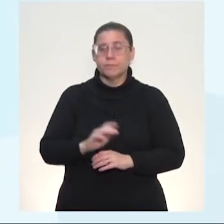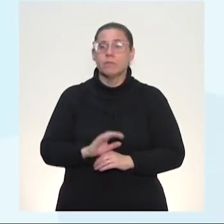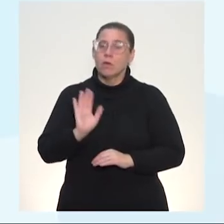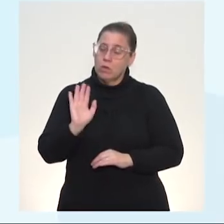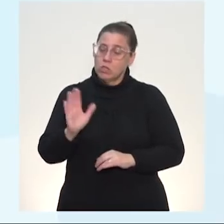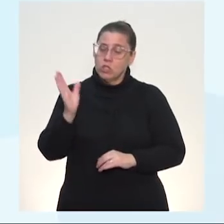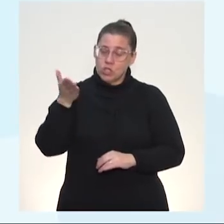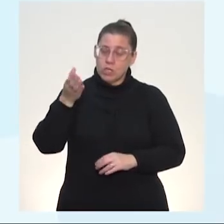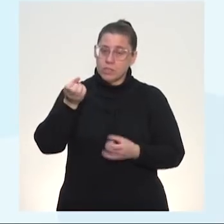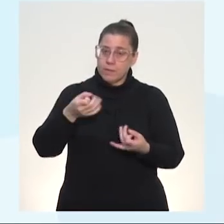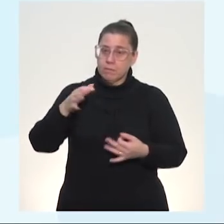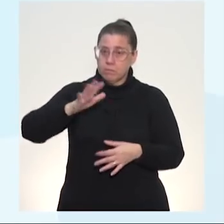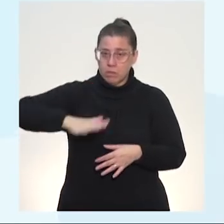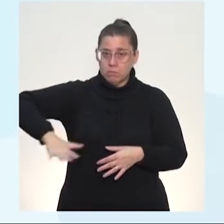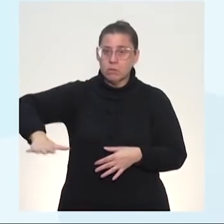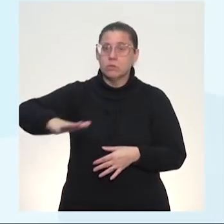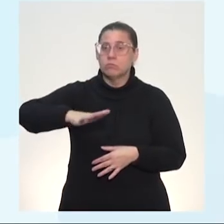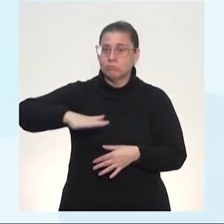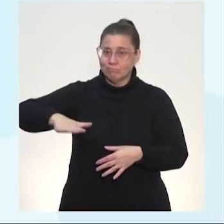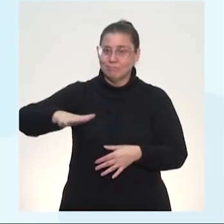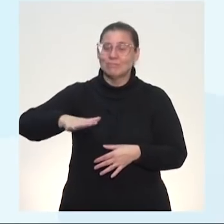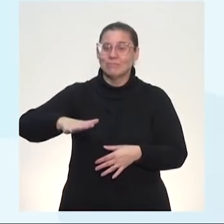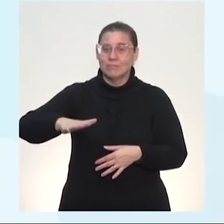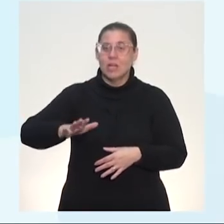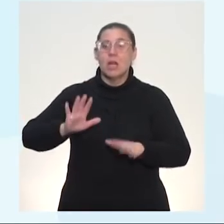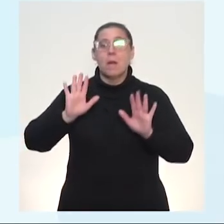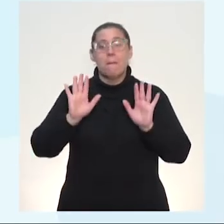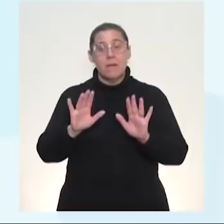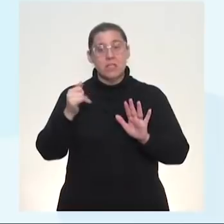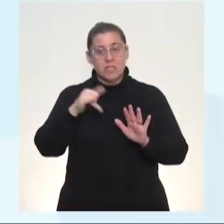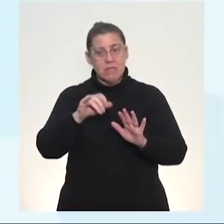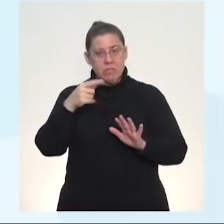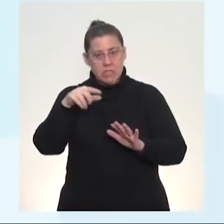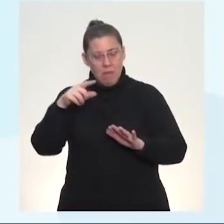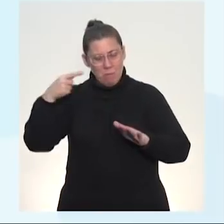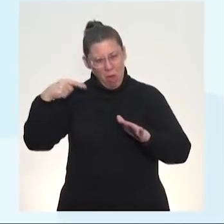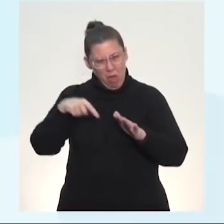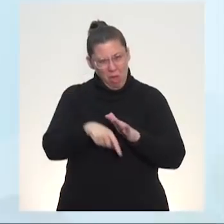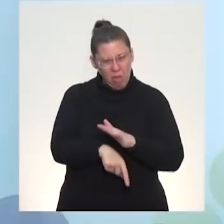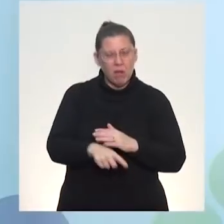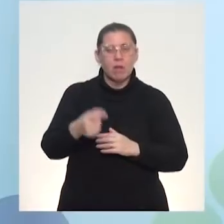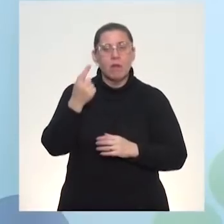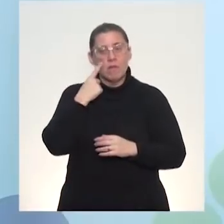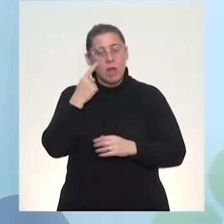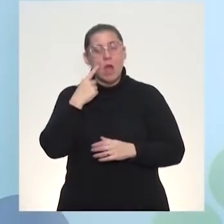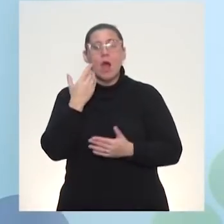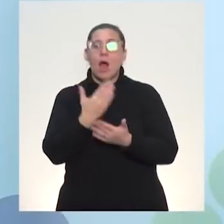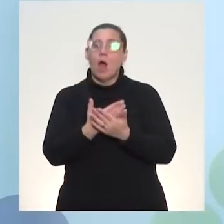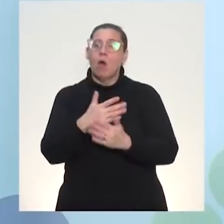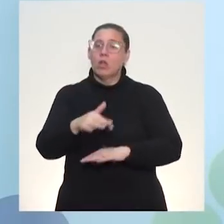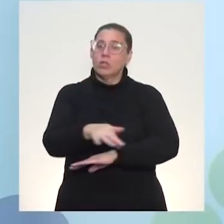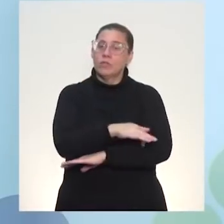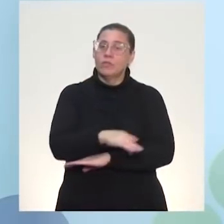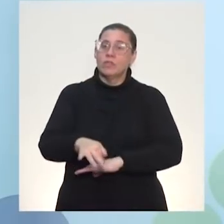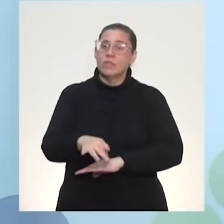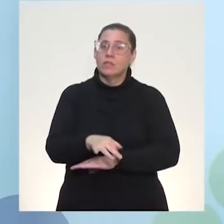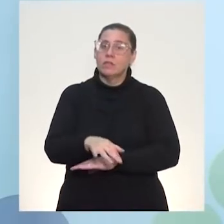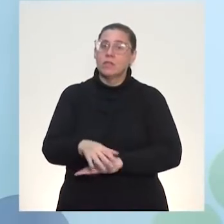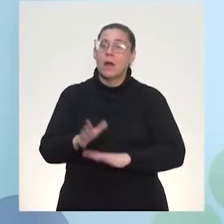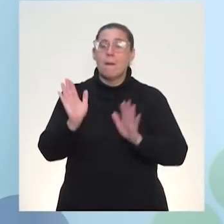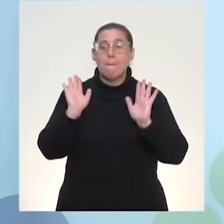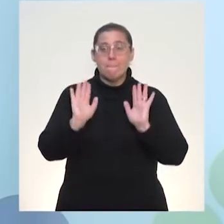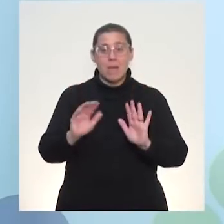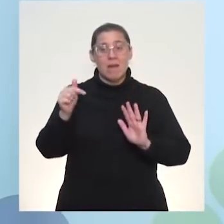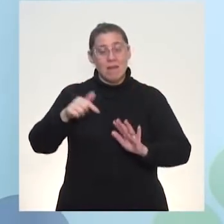como eu já falei, se vocês quiserem se aprofundar, aí sim a gente pode ver na aula de física. Mas aqui, em química, eu